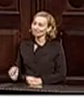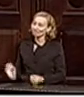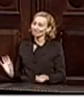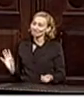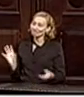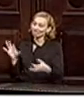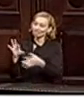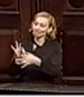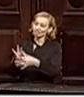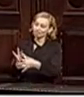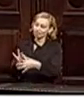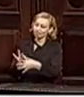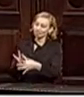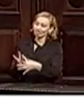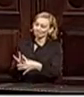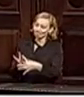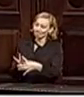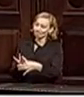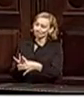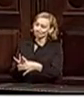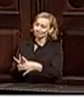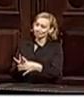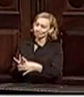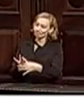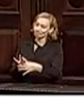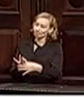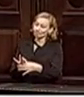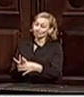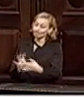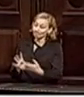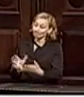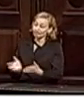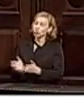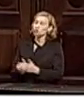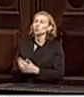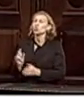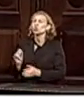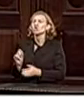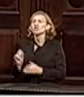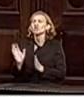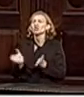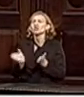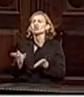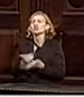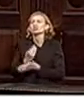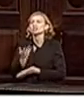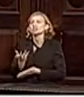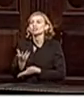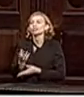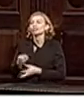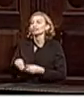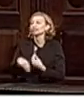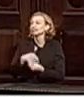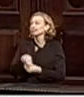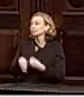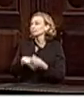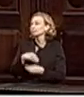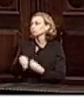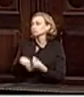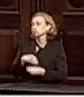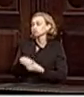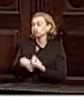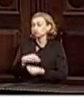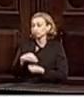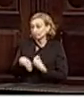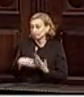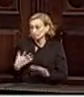harmônicos entre si. O que está existindo no dia de hoje? Uma desarmonia. Então, essa